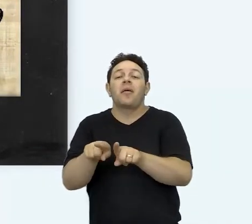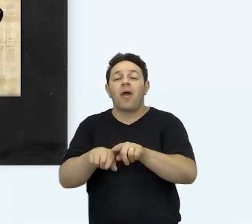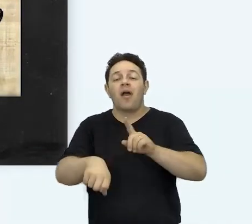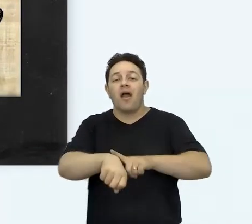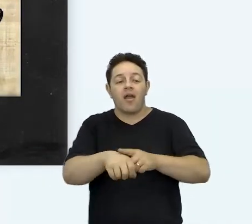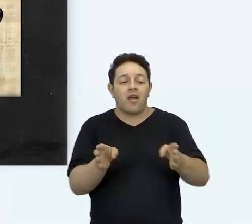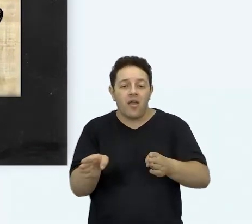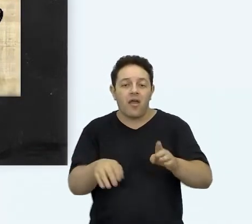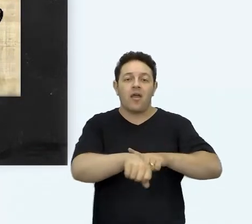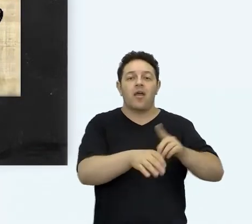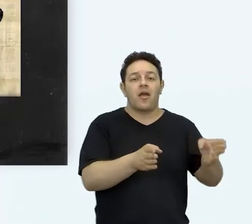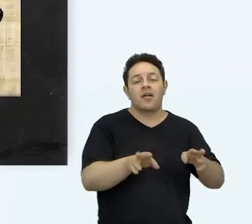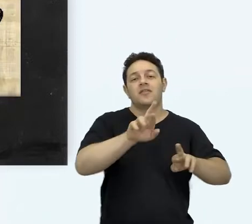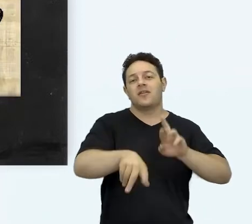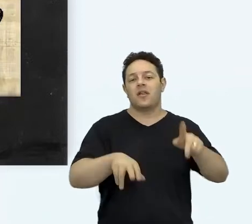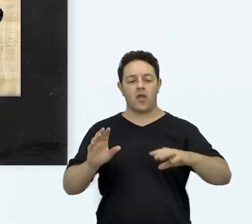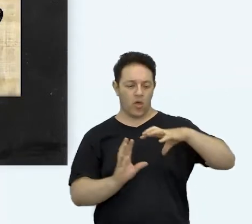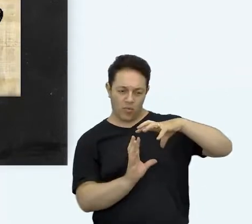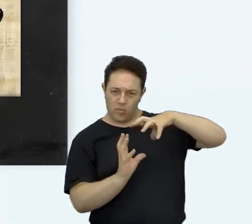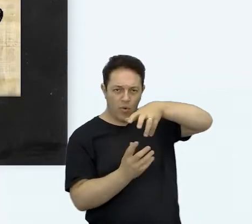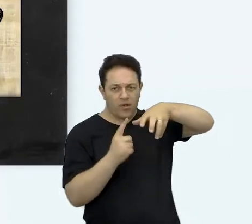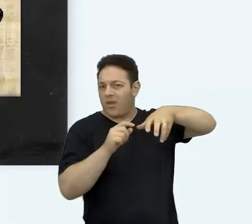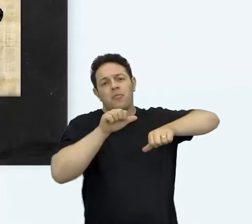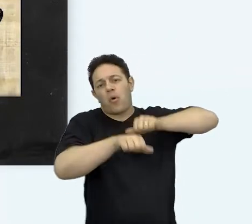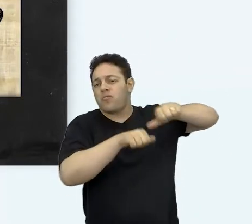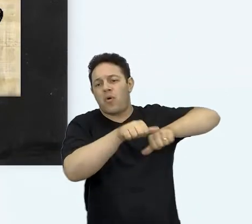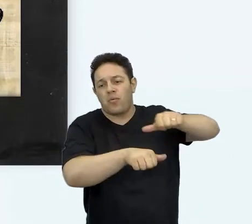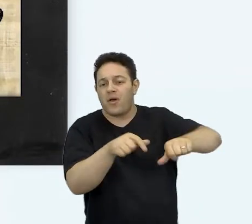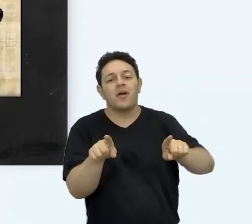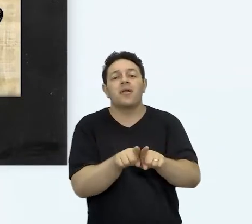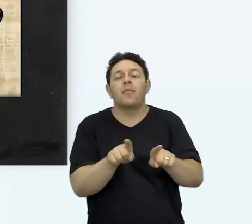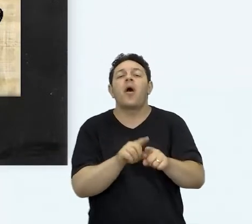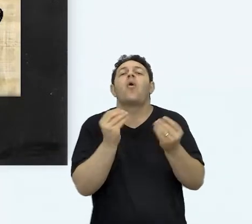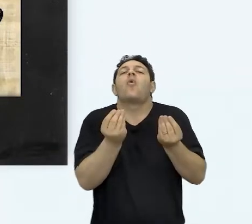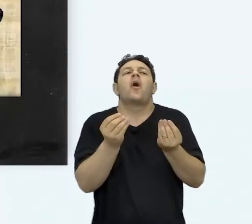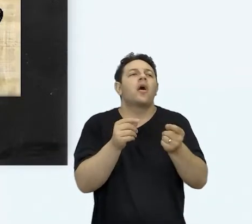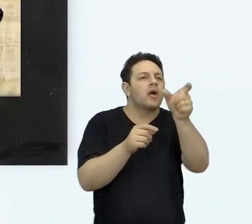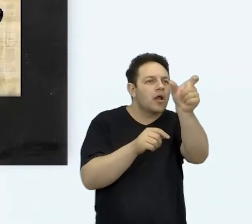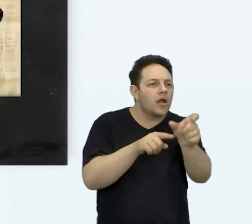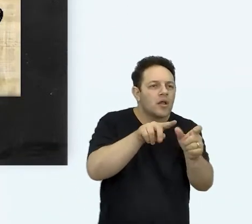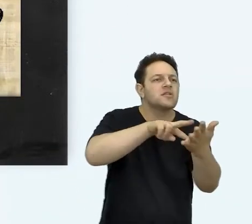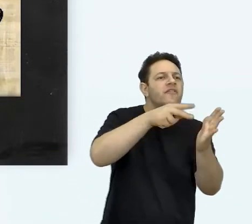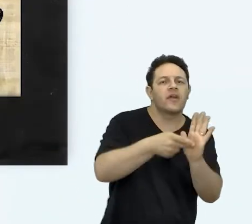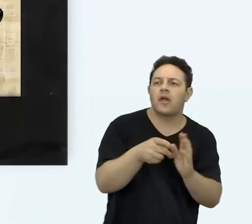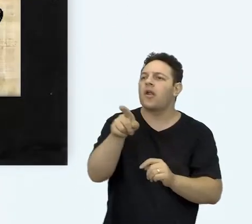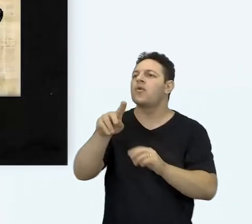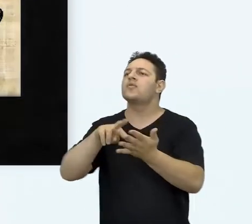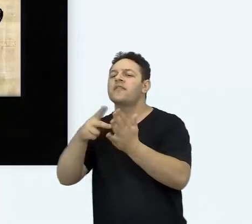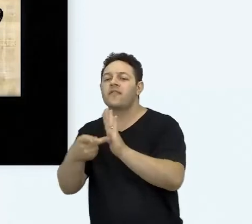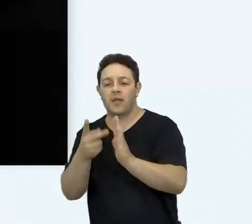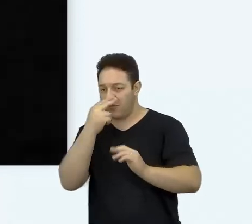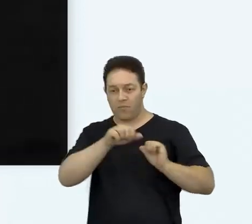Nós mudamos tanto o mundo ao nosso redor, como mudamos o significado das coisas que compõem o nosso mundo.